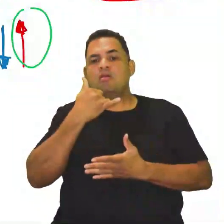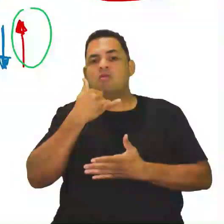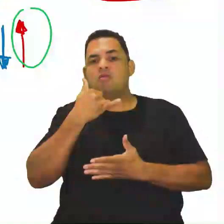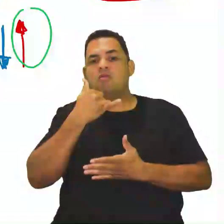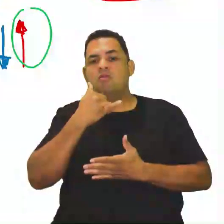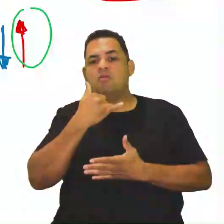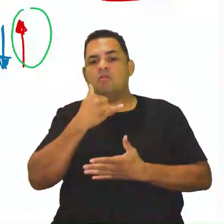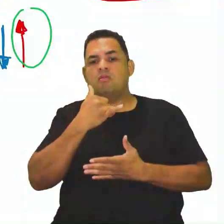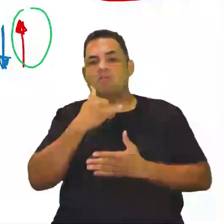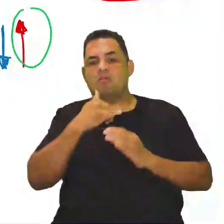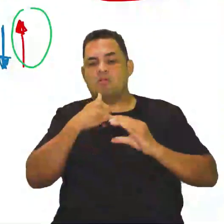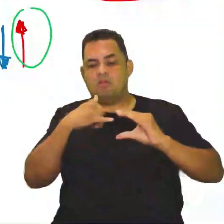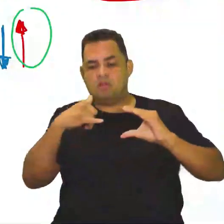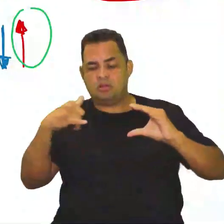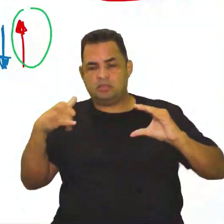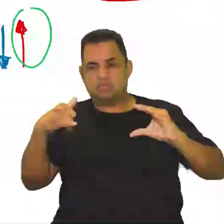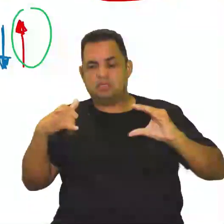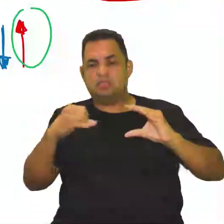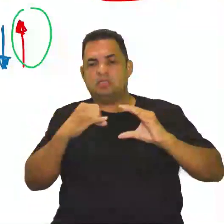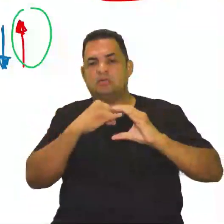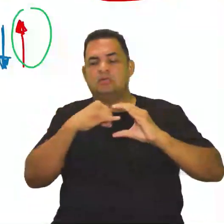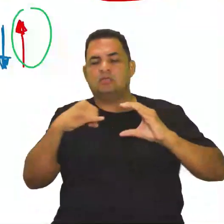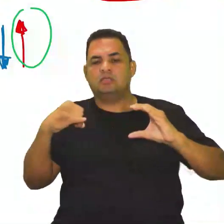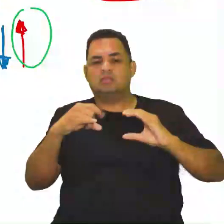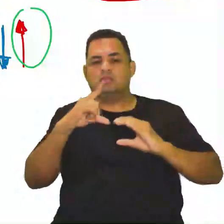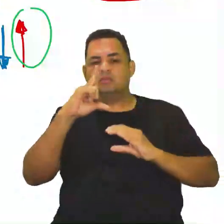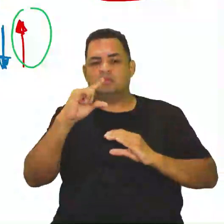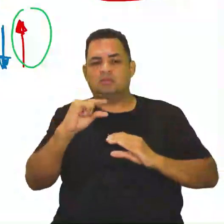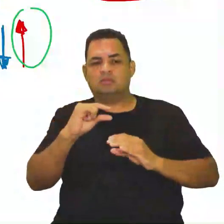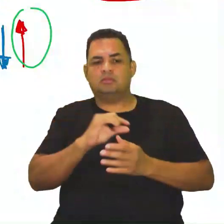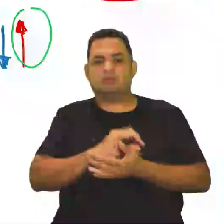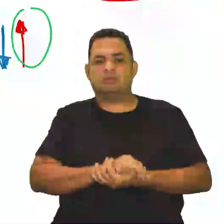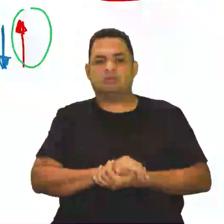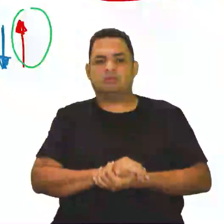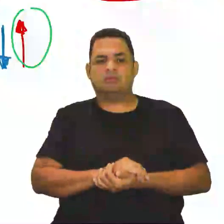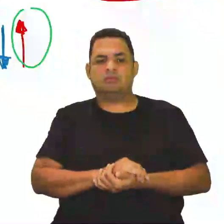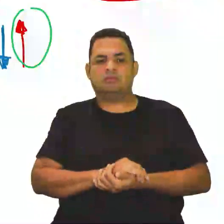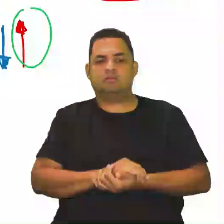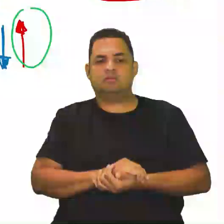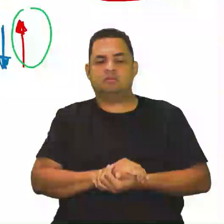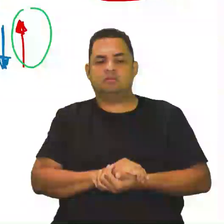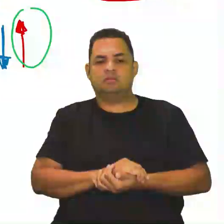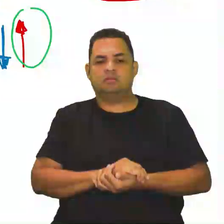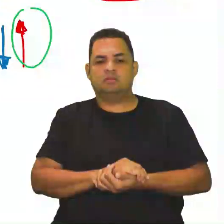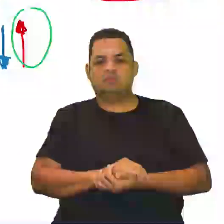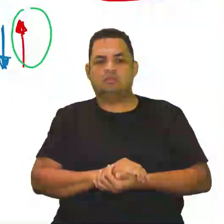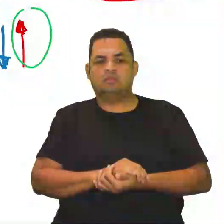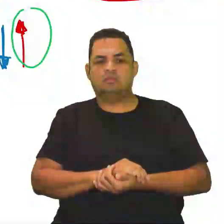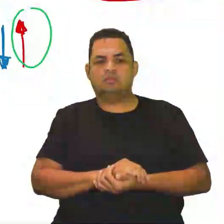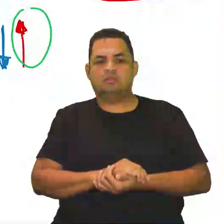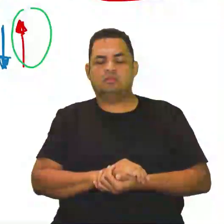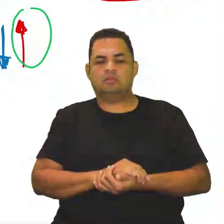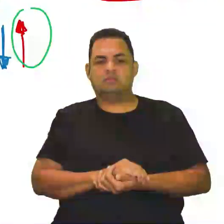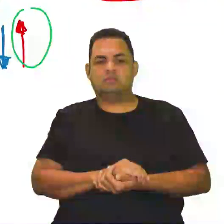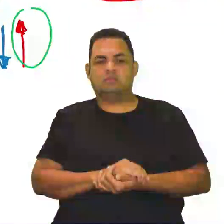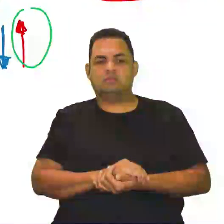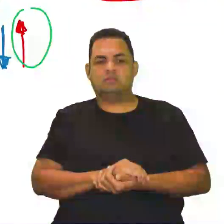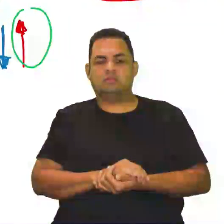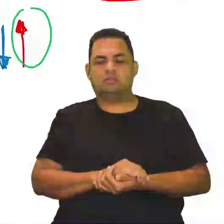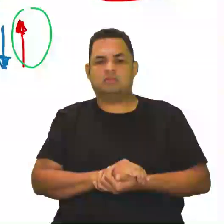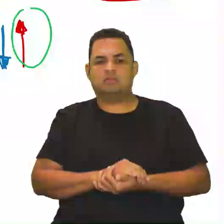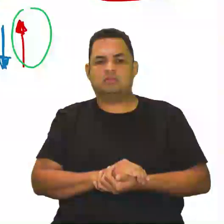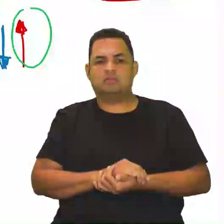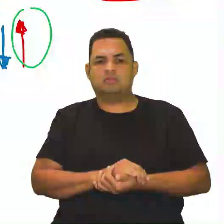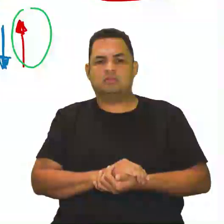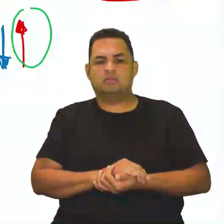menor. Então, ele vai dissipar menos energia, né? Entendido isso? Vai consumir, desculpa aí,